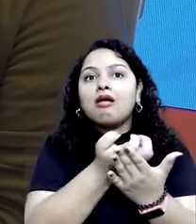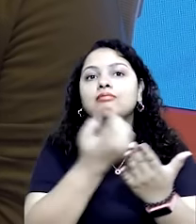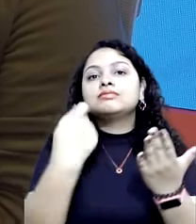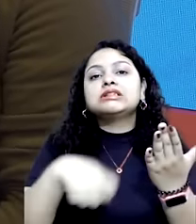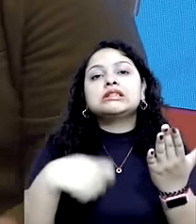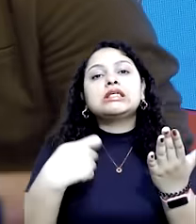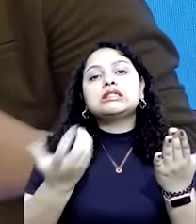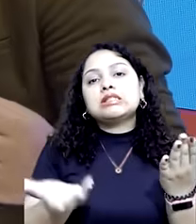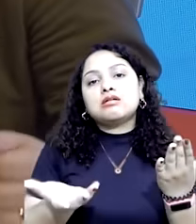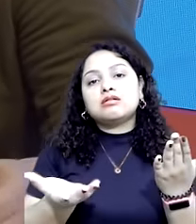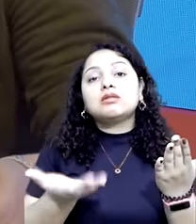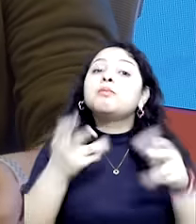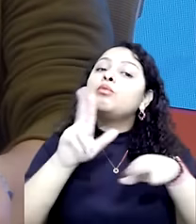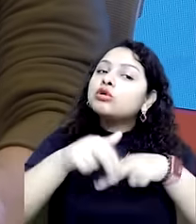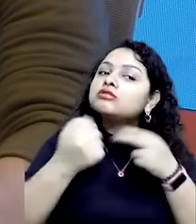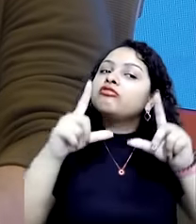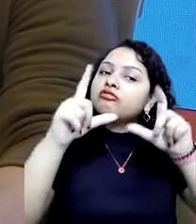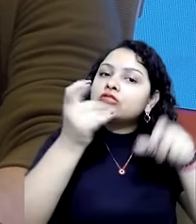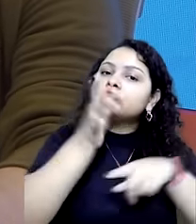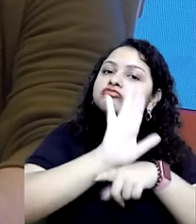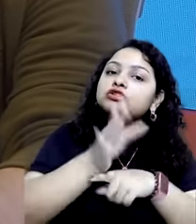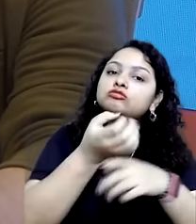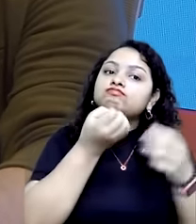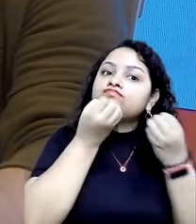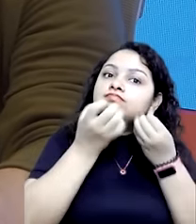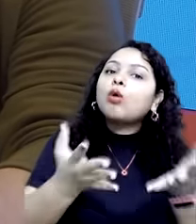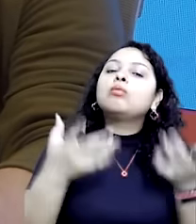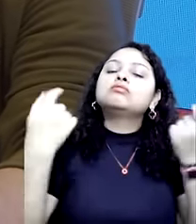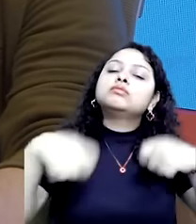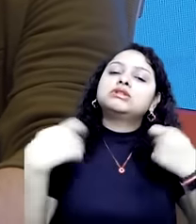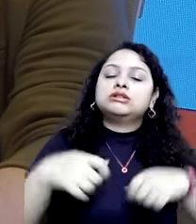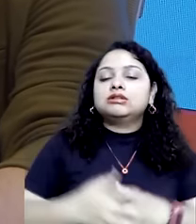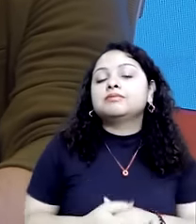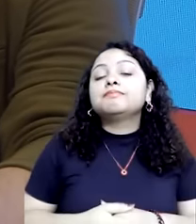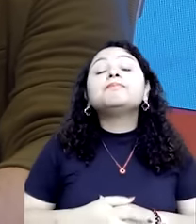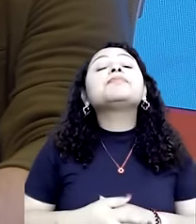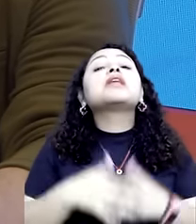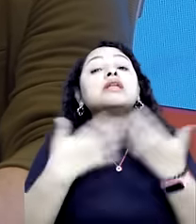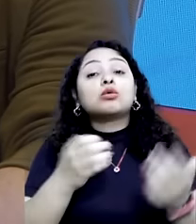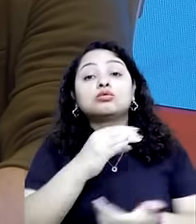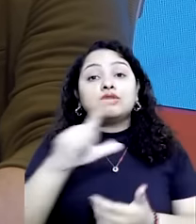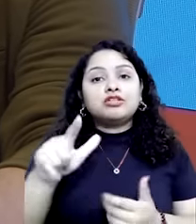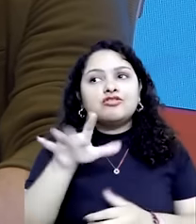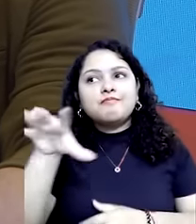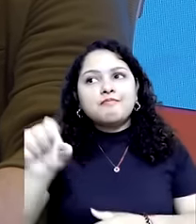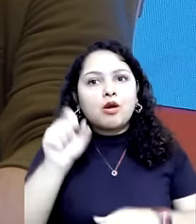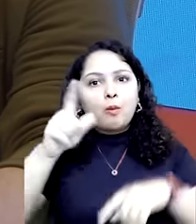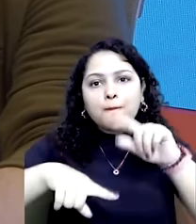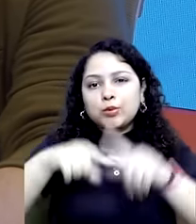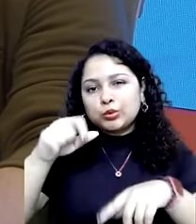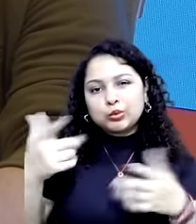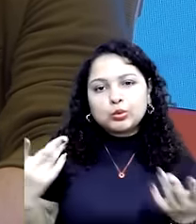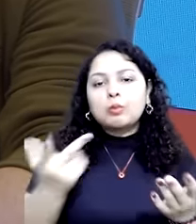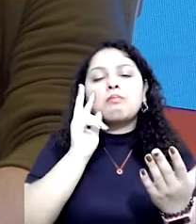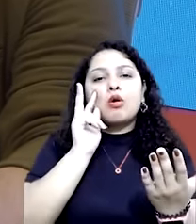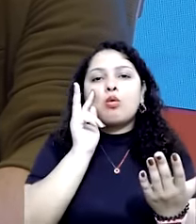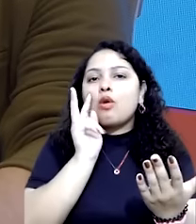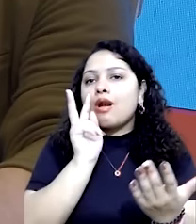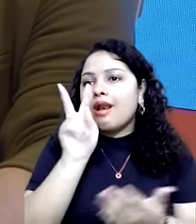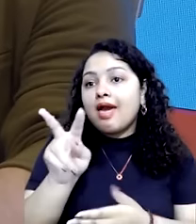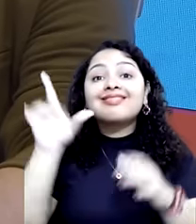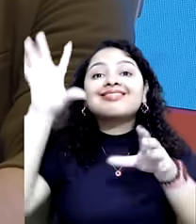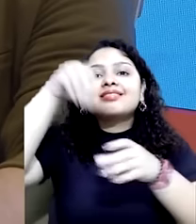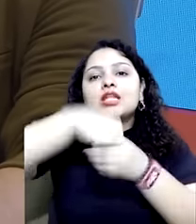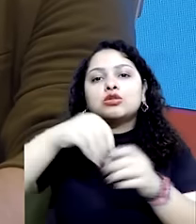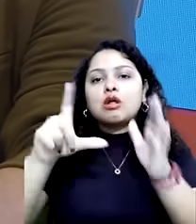E tem uma um fator né que você trouxe também Kate quando a gente quando um cliente pega um produto para olhar dentro de uma